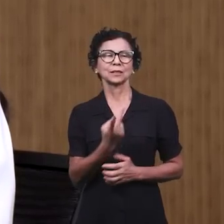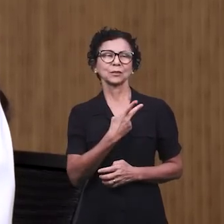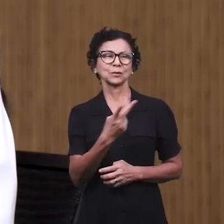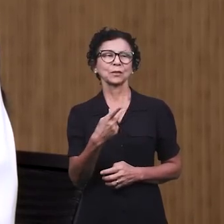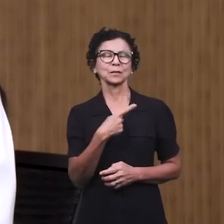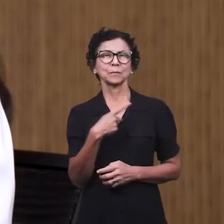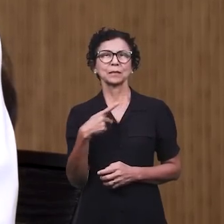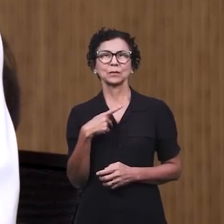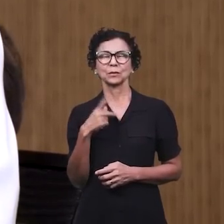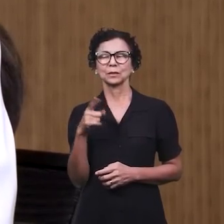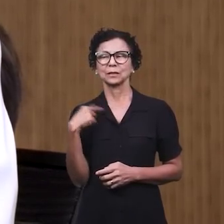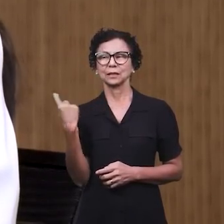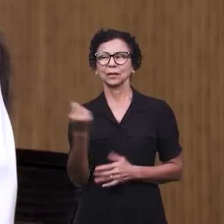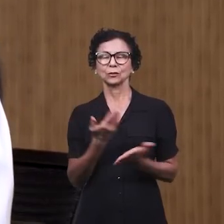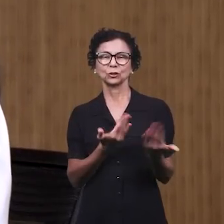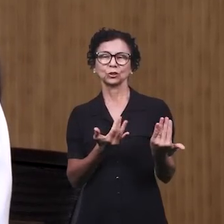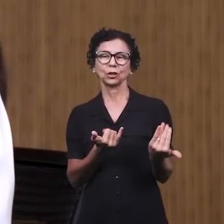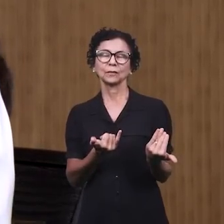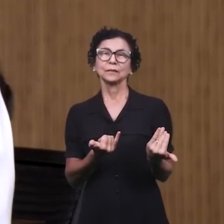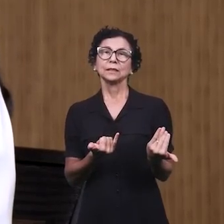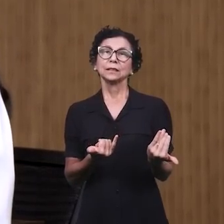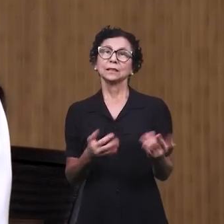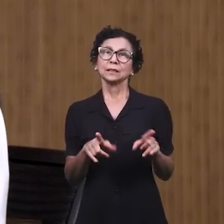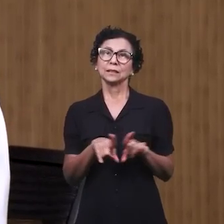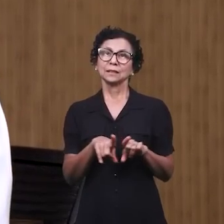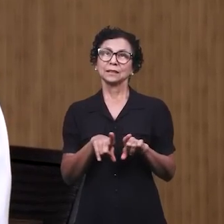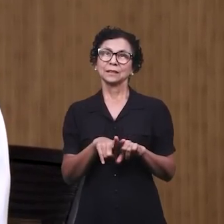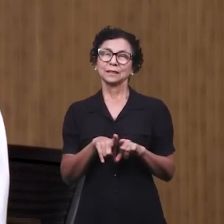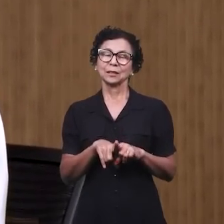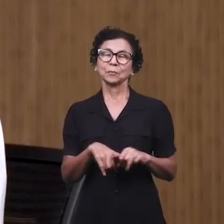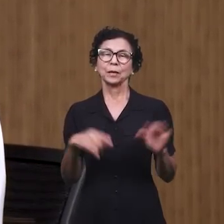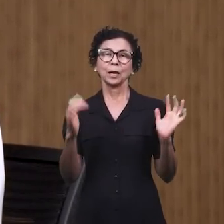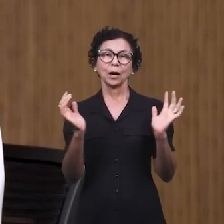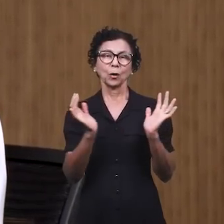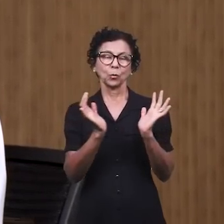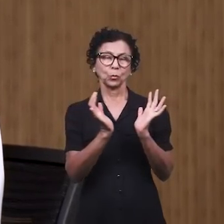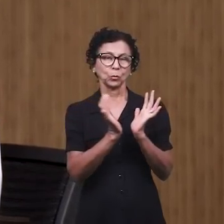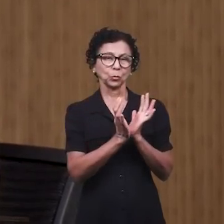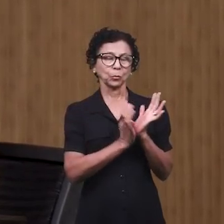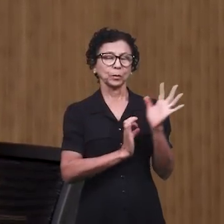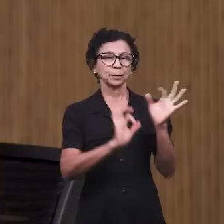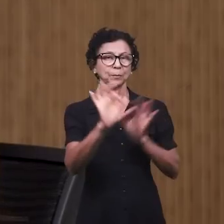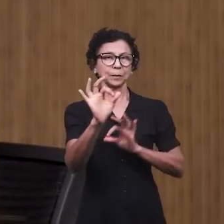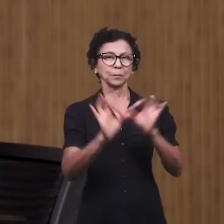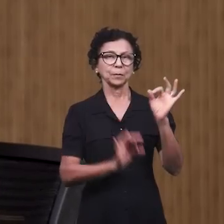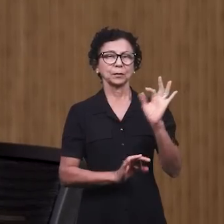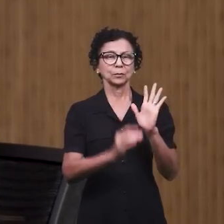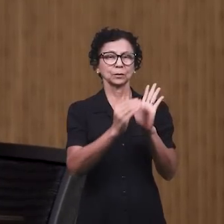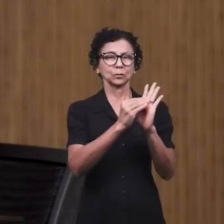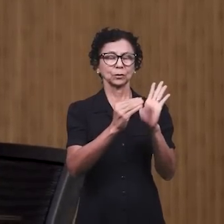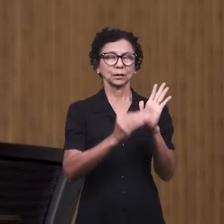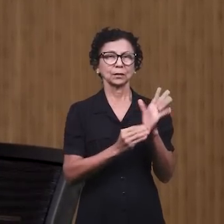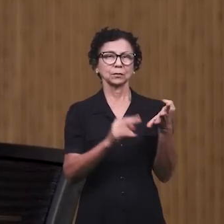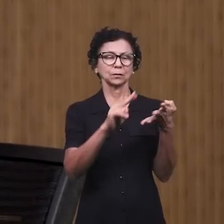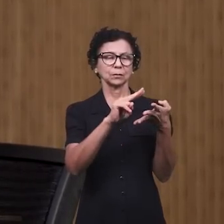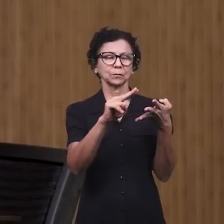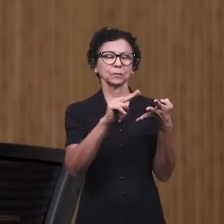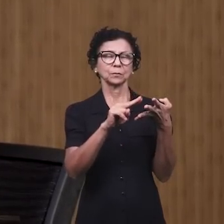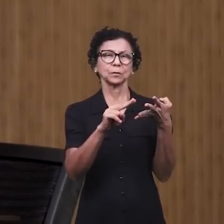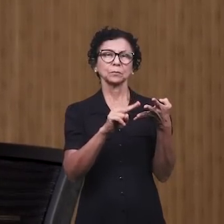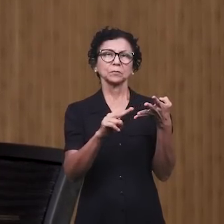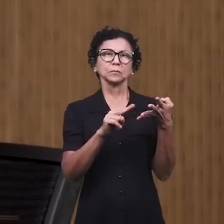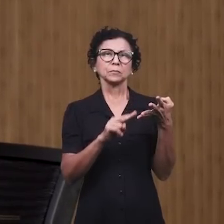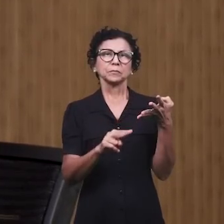Senhor, pastores, e aos nossos jovens. E também aos jovens da produção, Marítida, Karina,